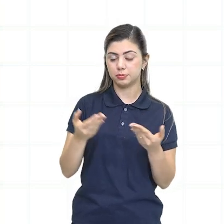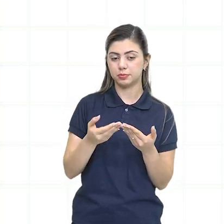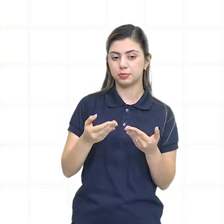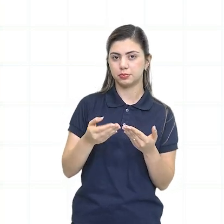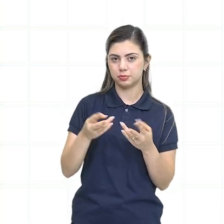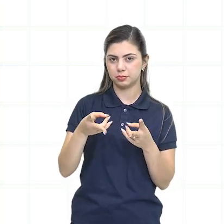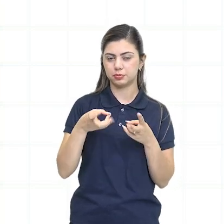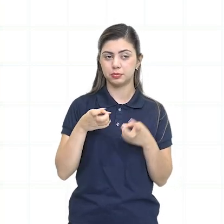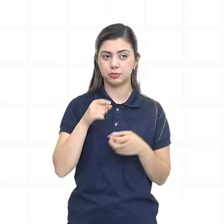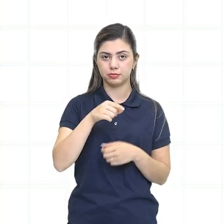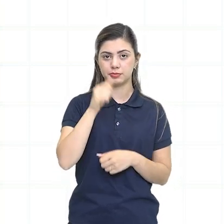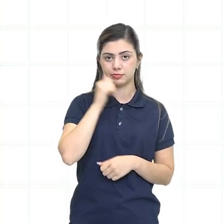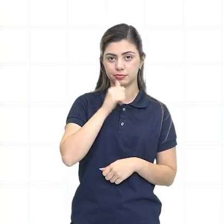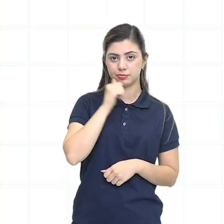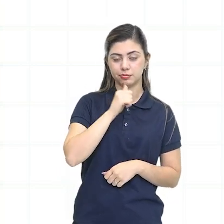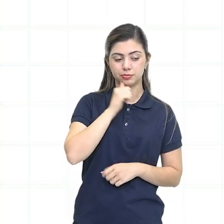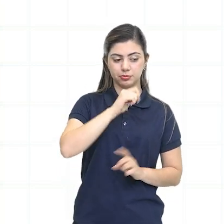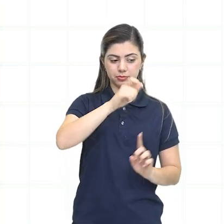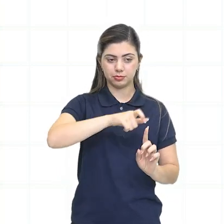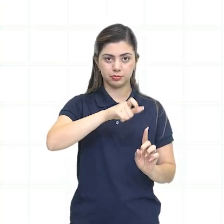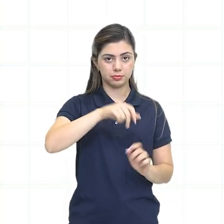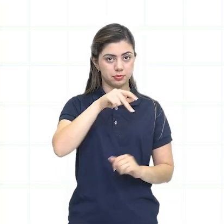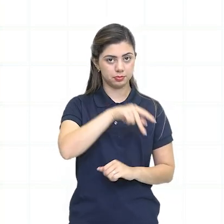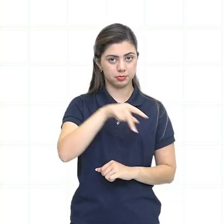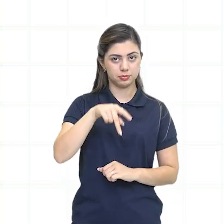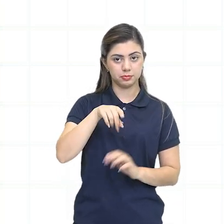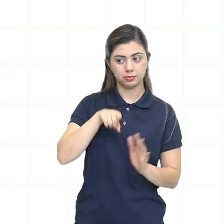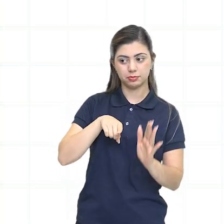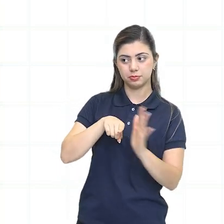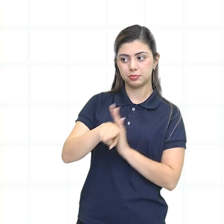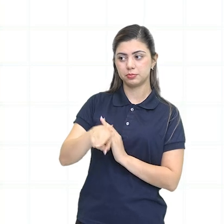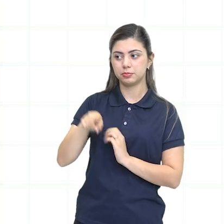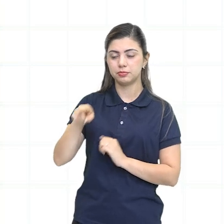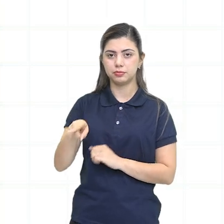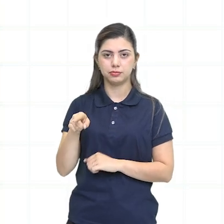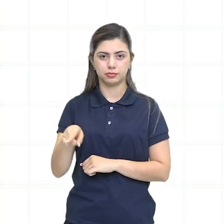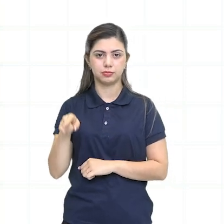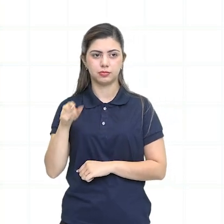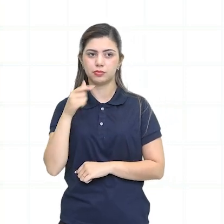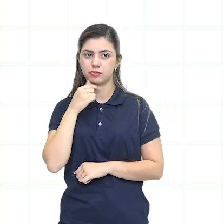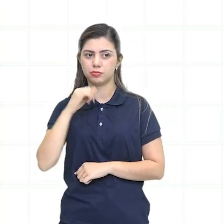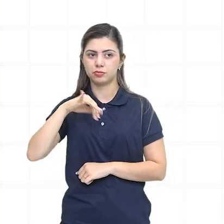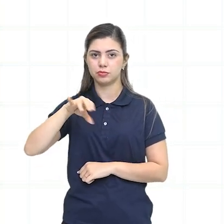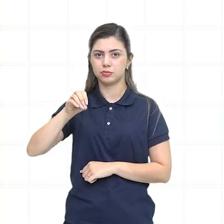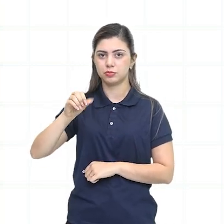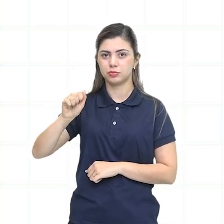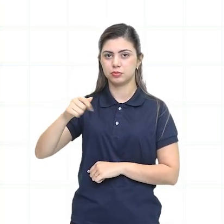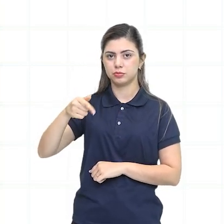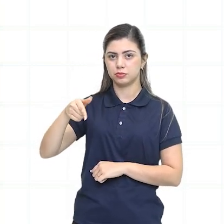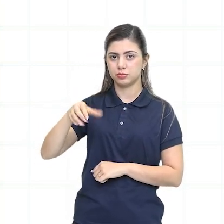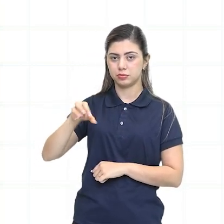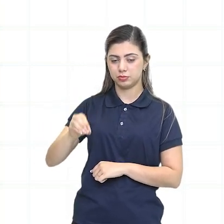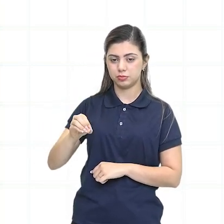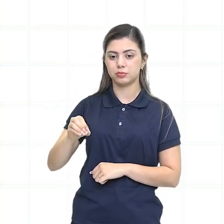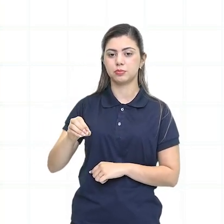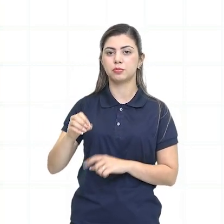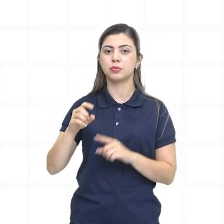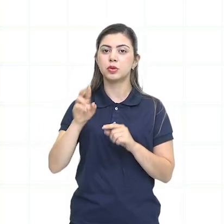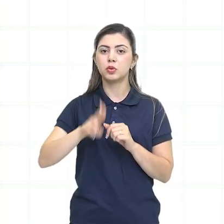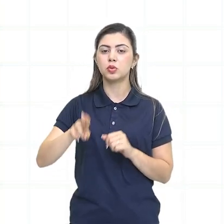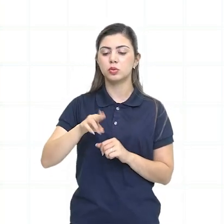a professora, quando a professora pergunta para o Joãozinho, 2 pontos, porque em